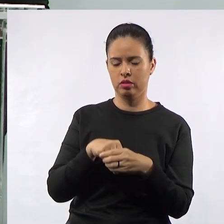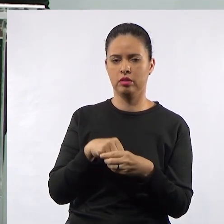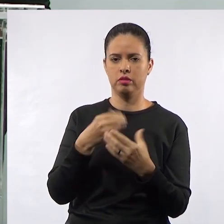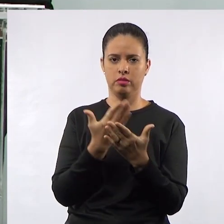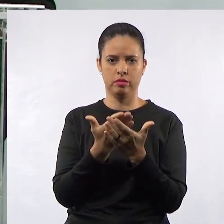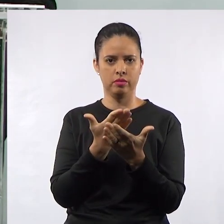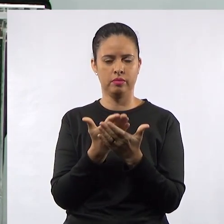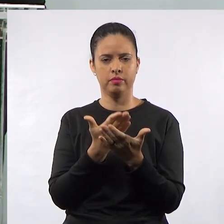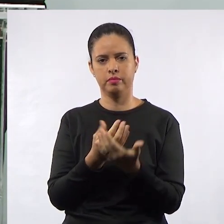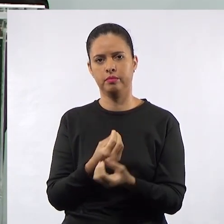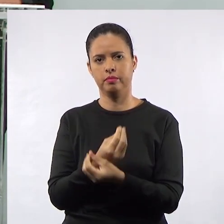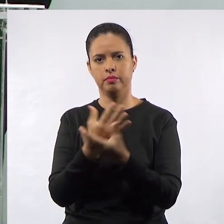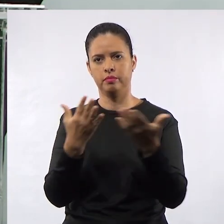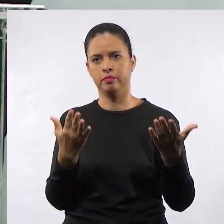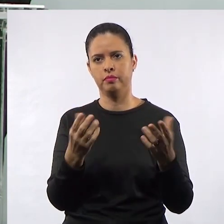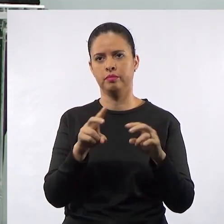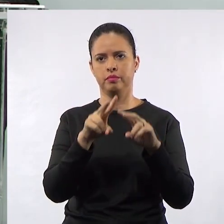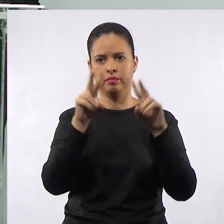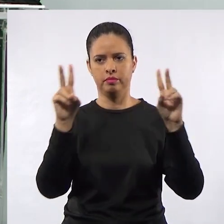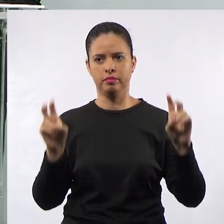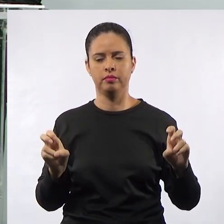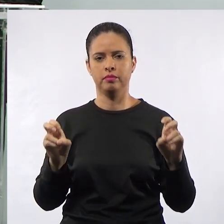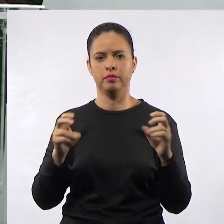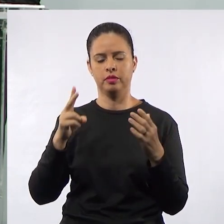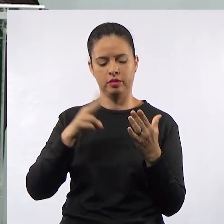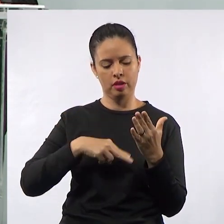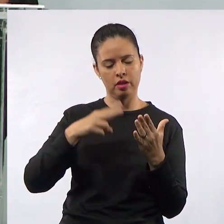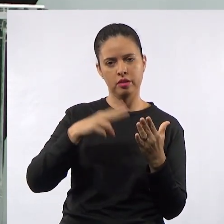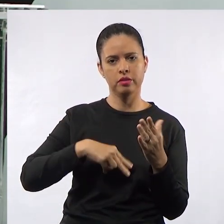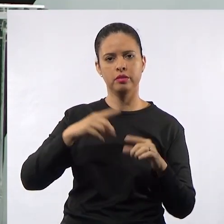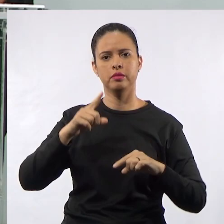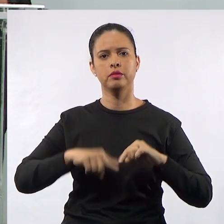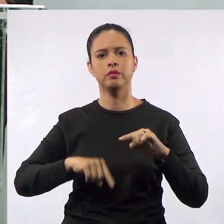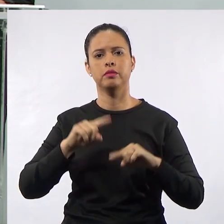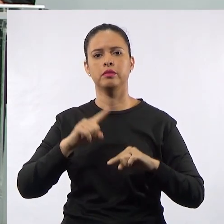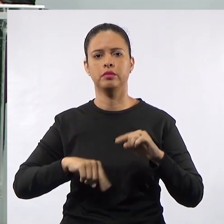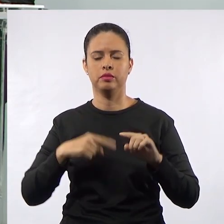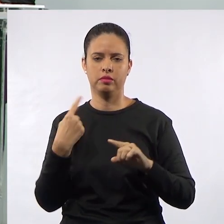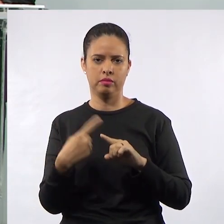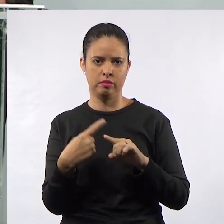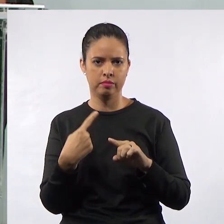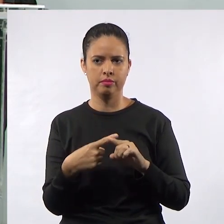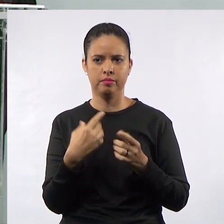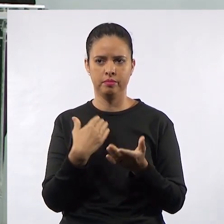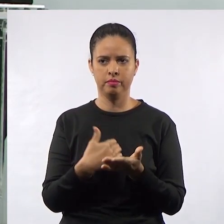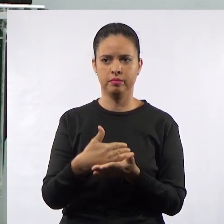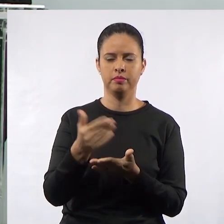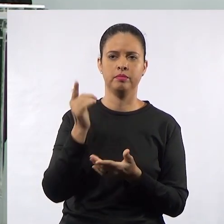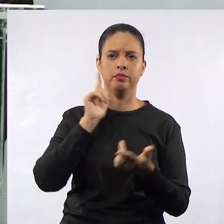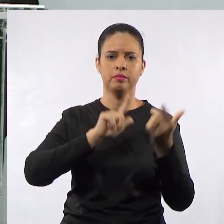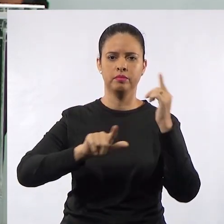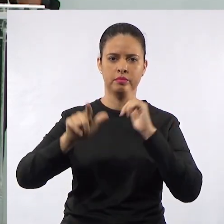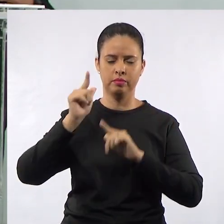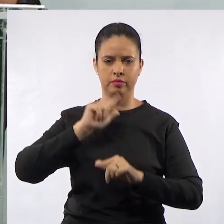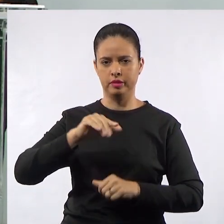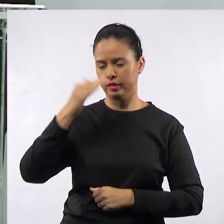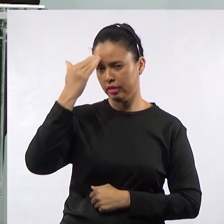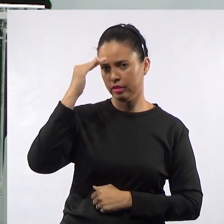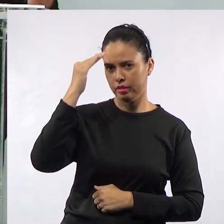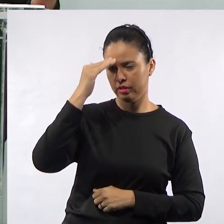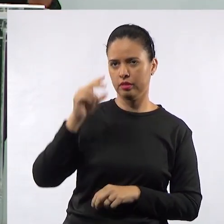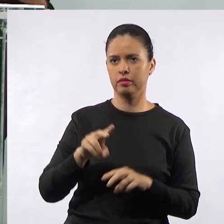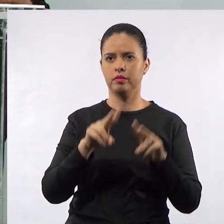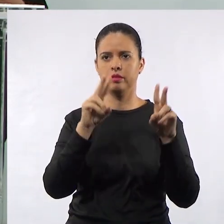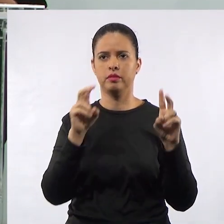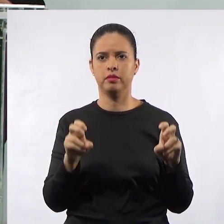que tá aqui dentro da aula para você disponível sobre essa temática faça a leitura do material Porque a partir dele que você vai conseguir